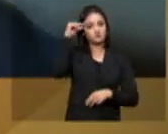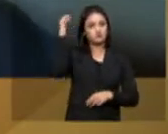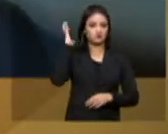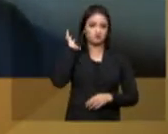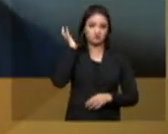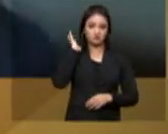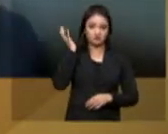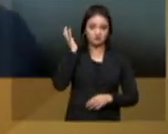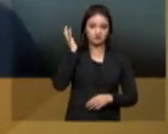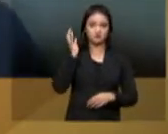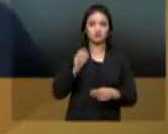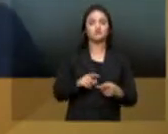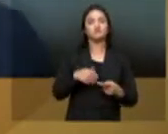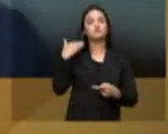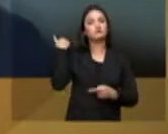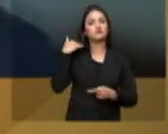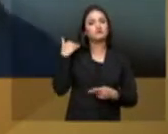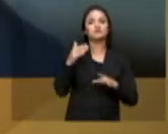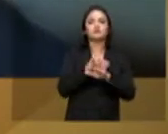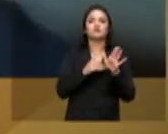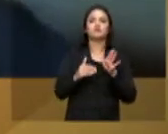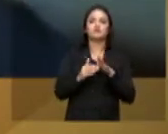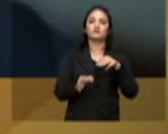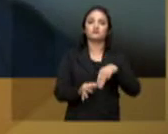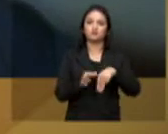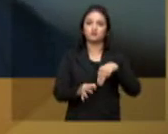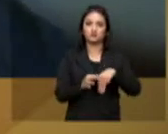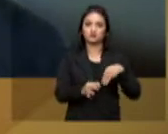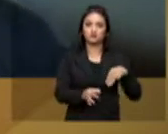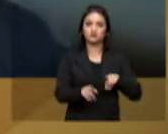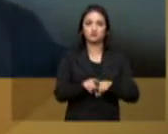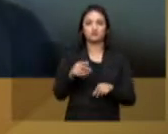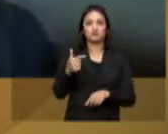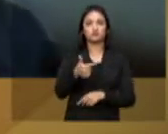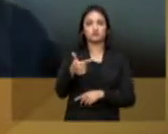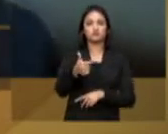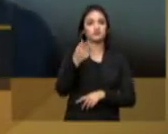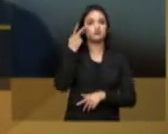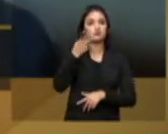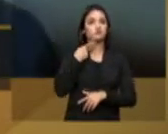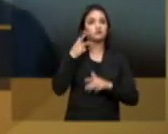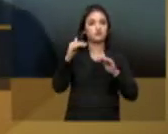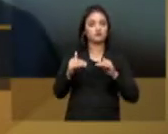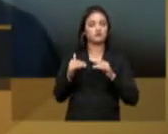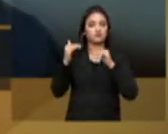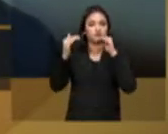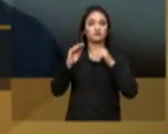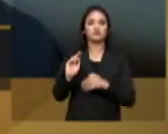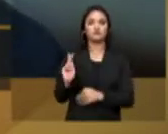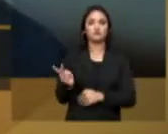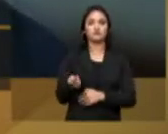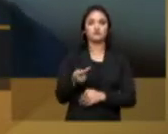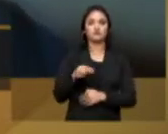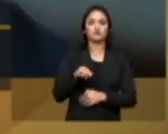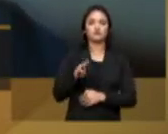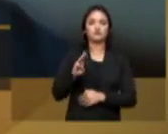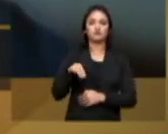senhores ministros, senhor vice-procurador-geral da República, Humberto Jacques de